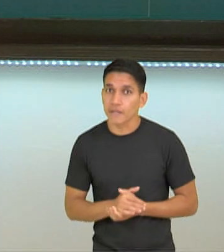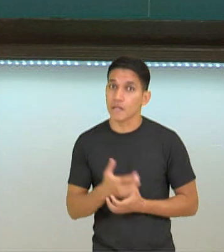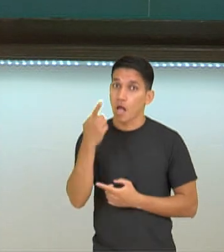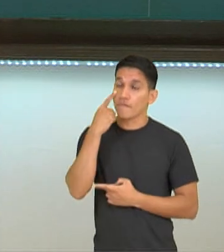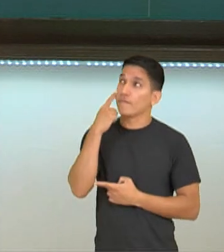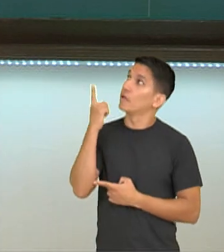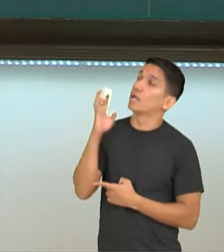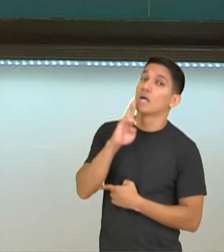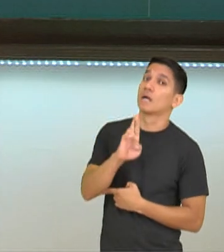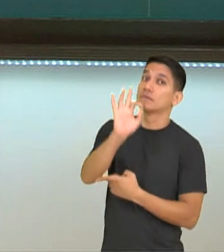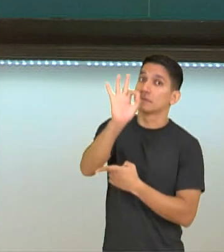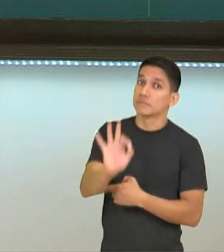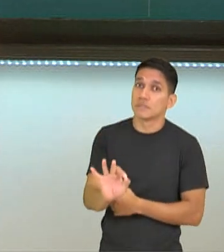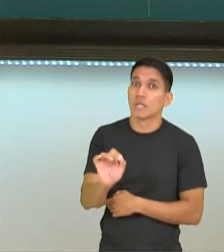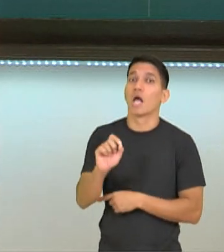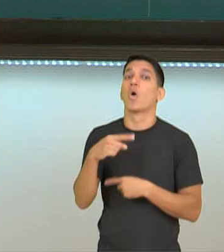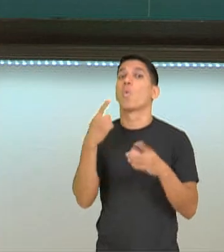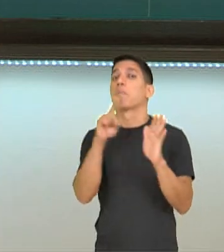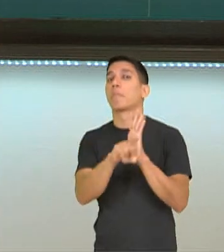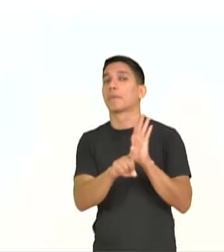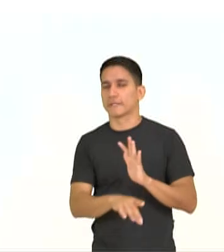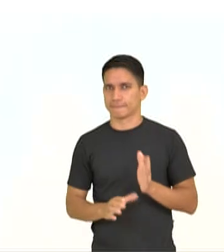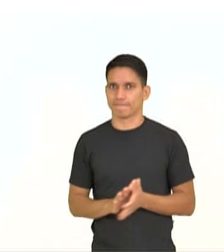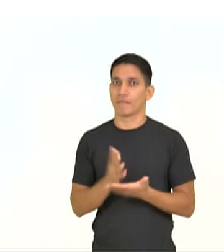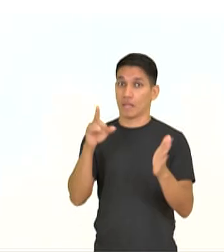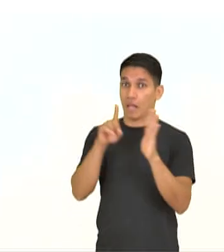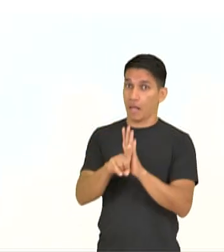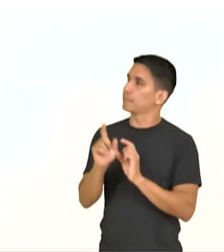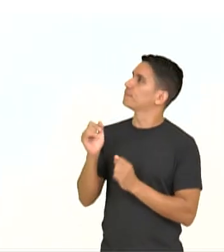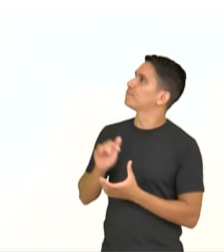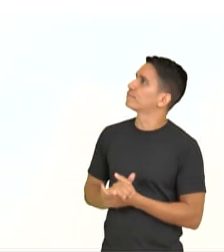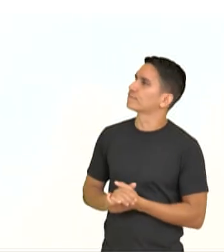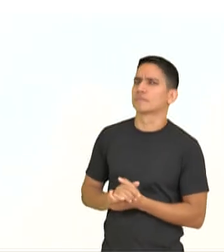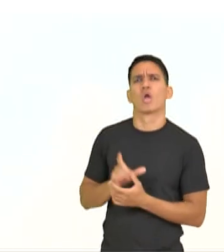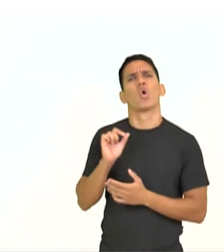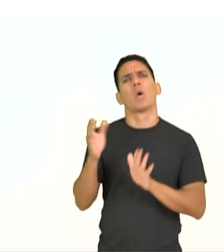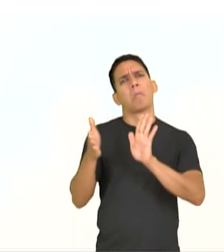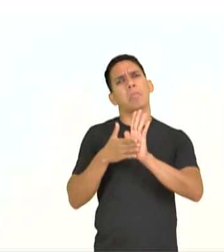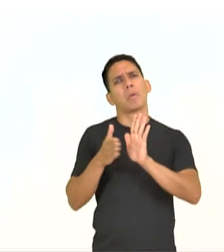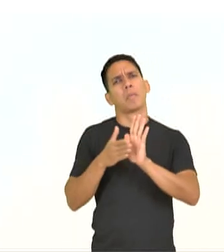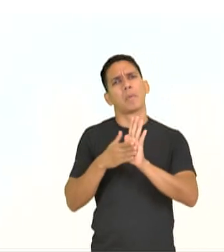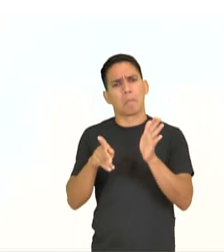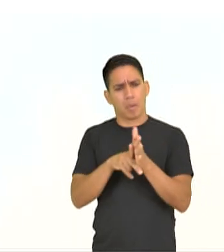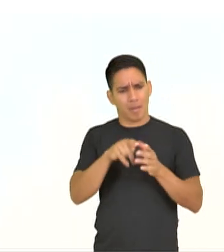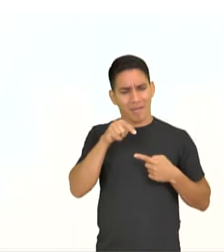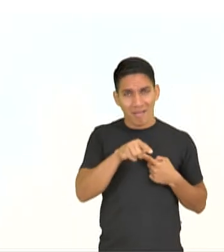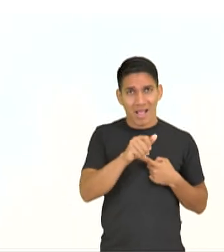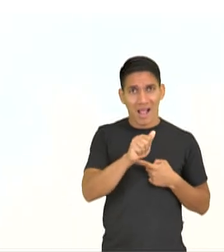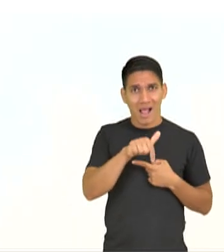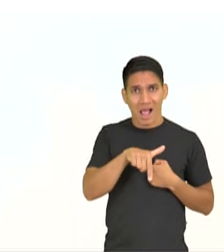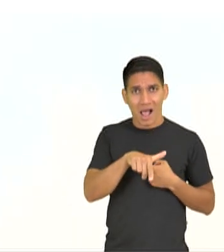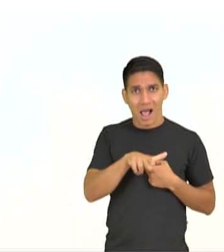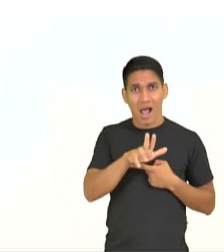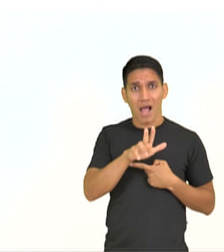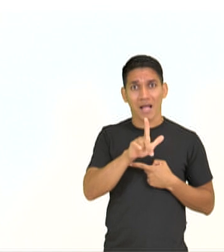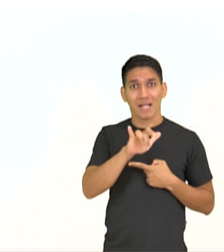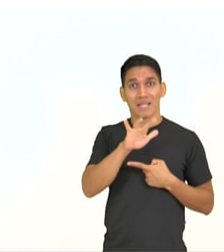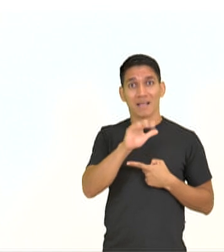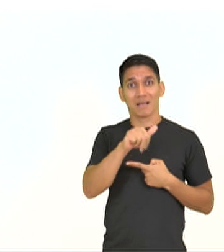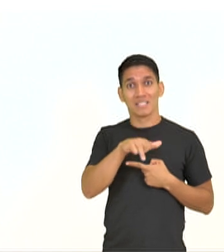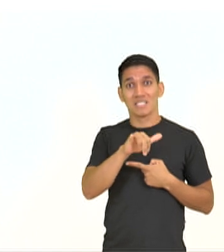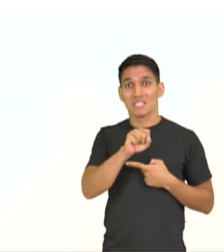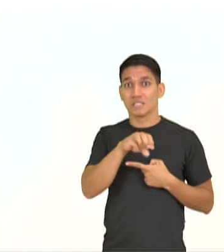vamos ver qual é a resposta correta do quiz. A pergunta era: o que pregava o anglicanismo? A letra A está dizendo